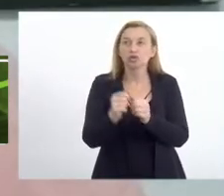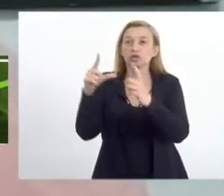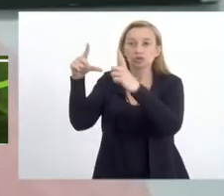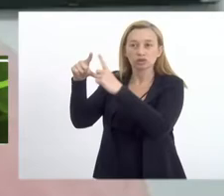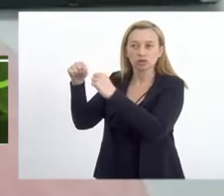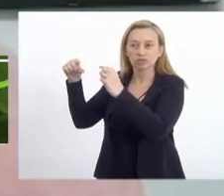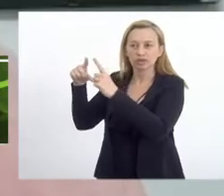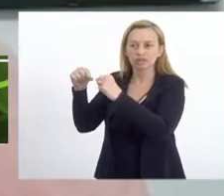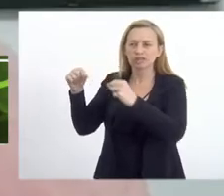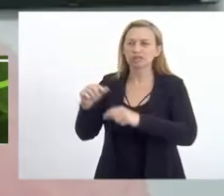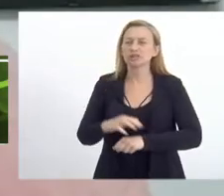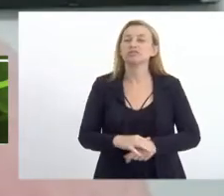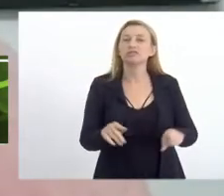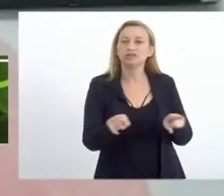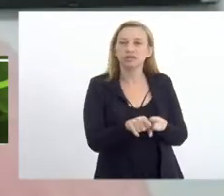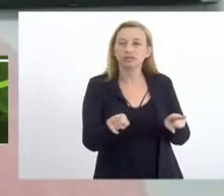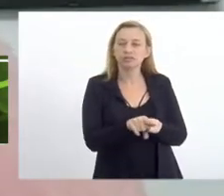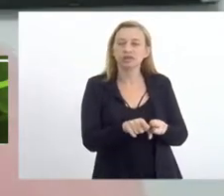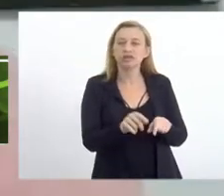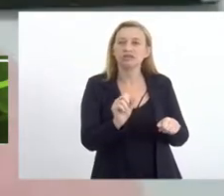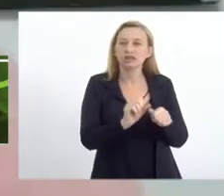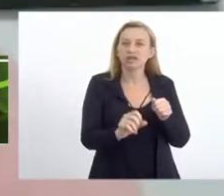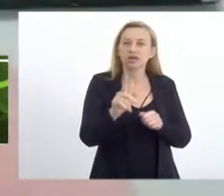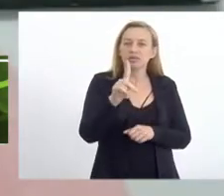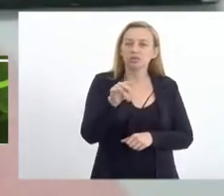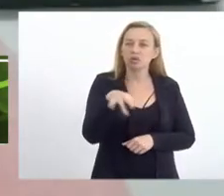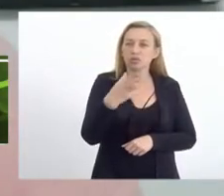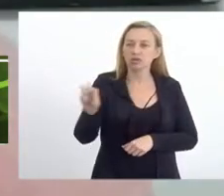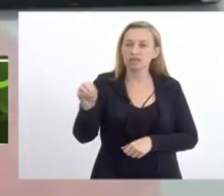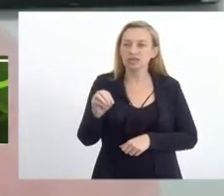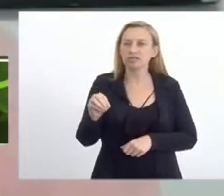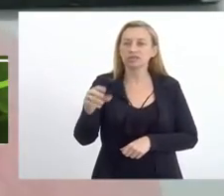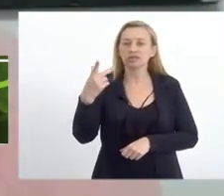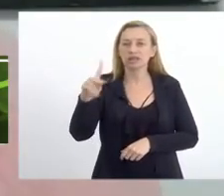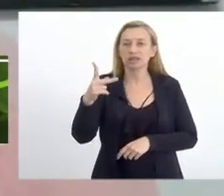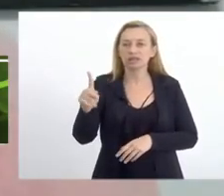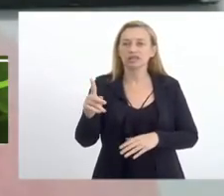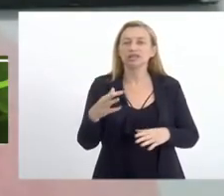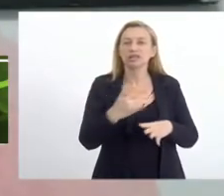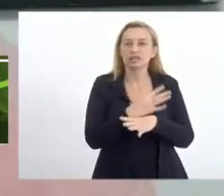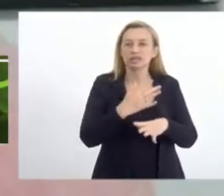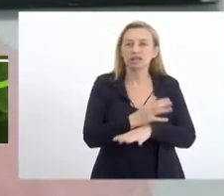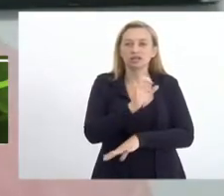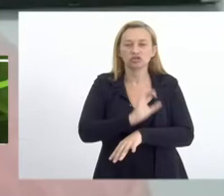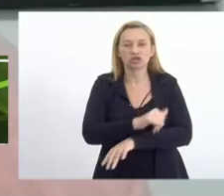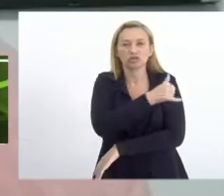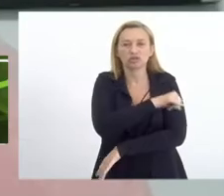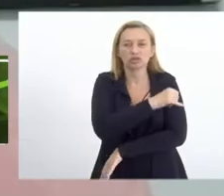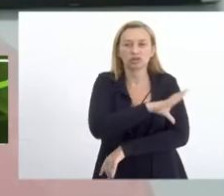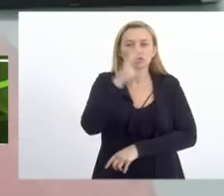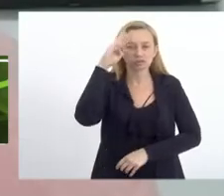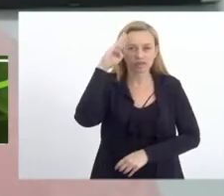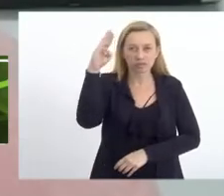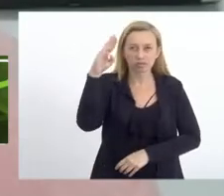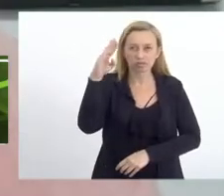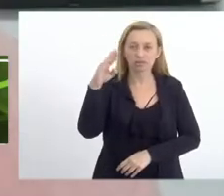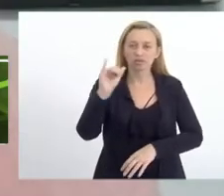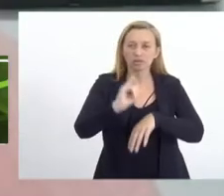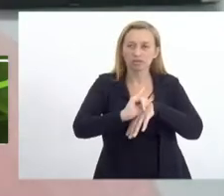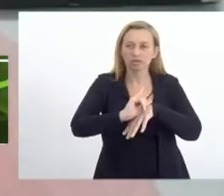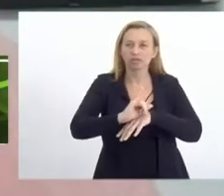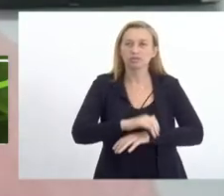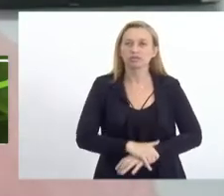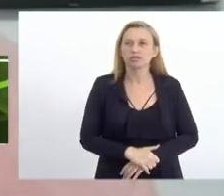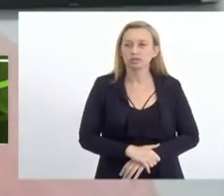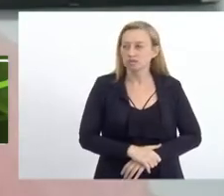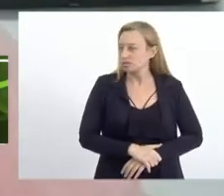Brasília, a fazerem também a promoção deles nas cidades do estado do Rio, principalmente na capital.